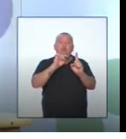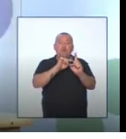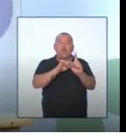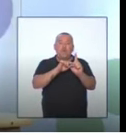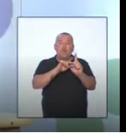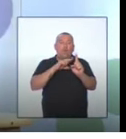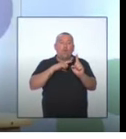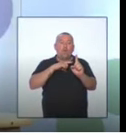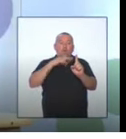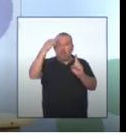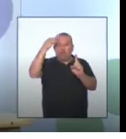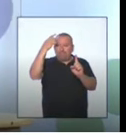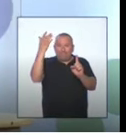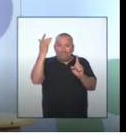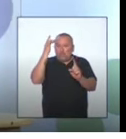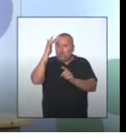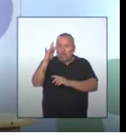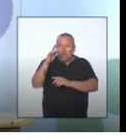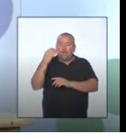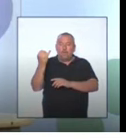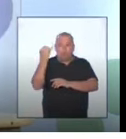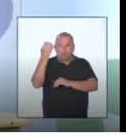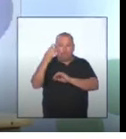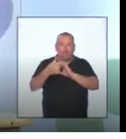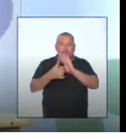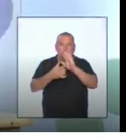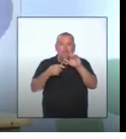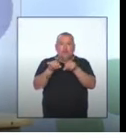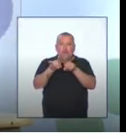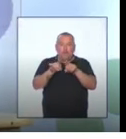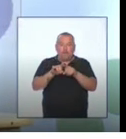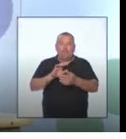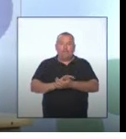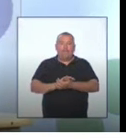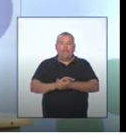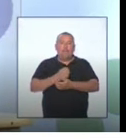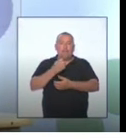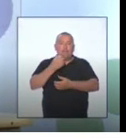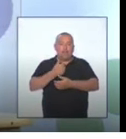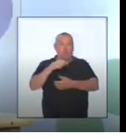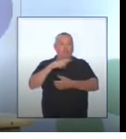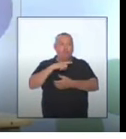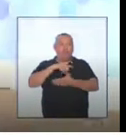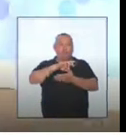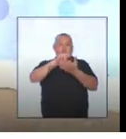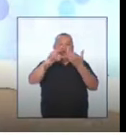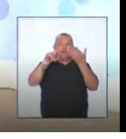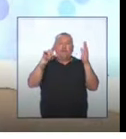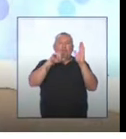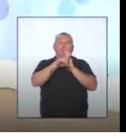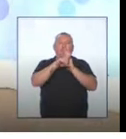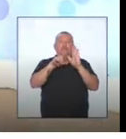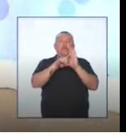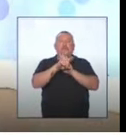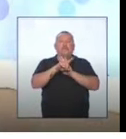pessoa. É muito importante, então, trazer essas questões para esse âmbito. Bom, tivemos uma série de questões aqui que